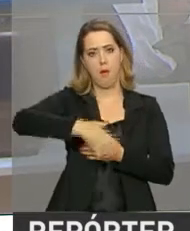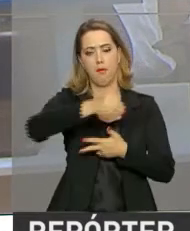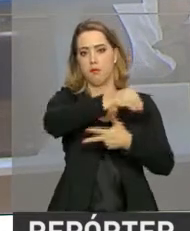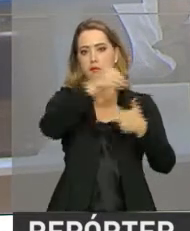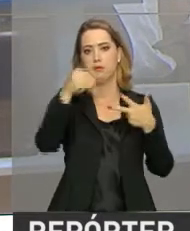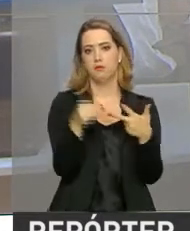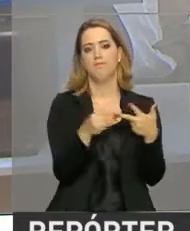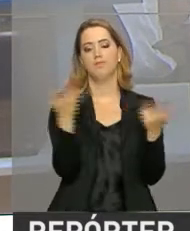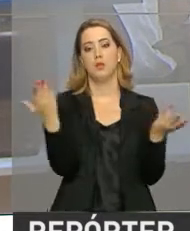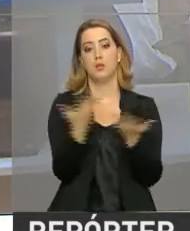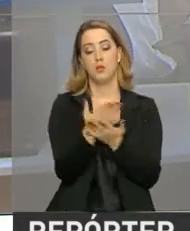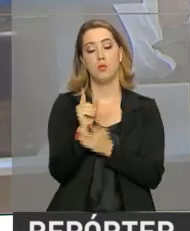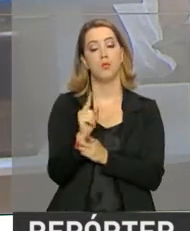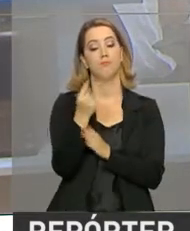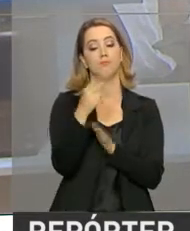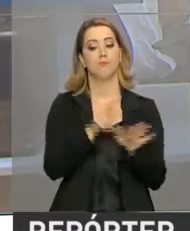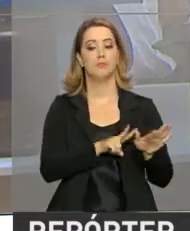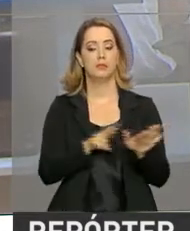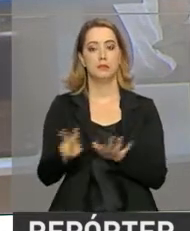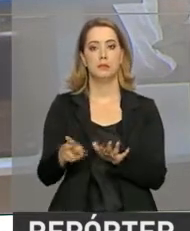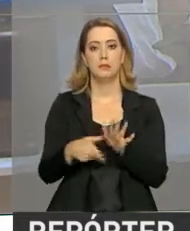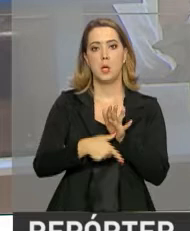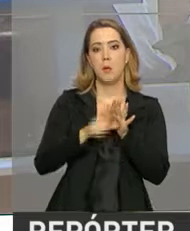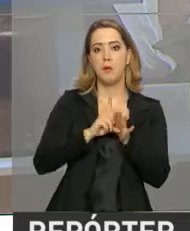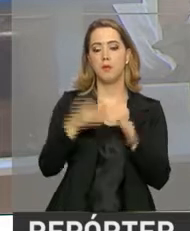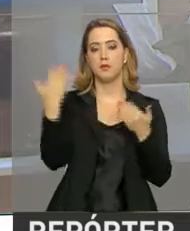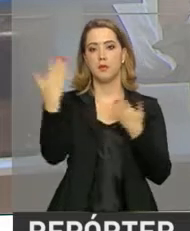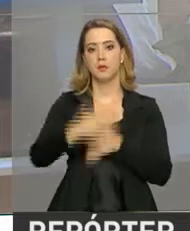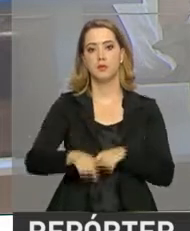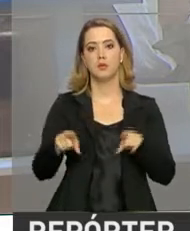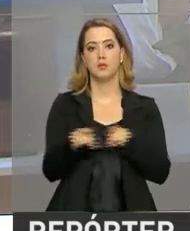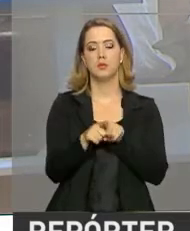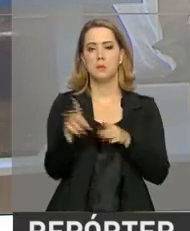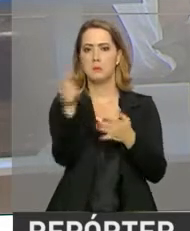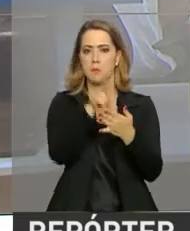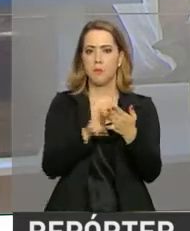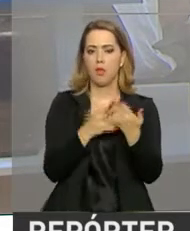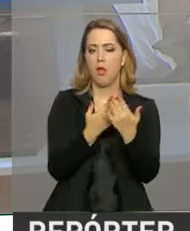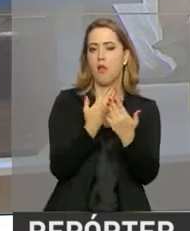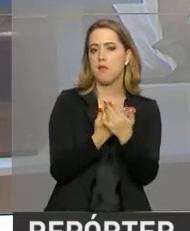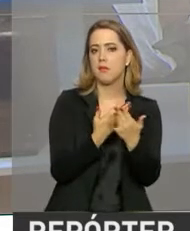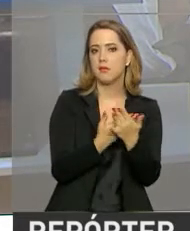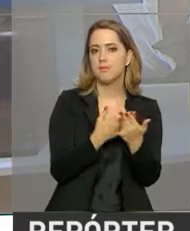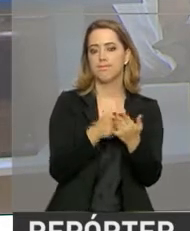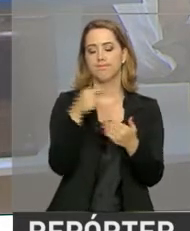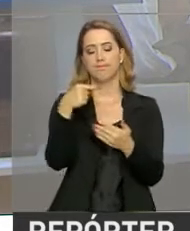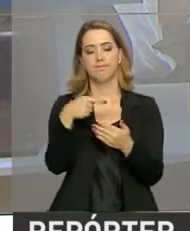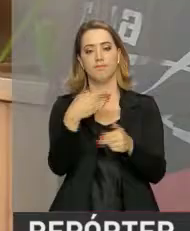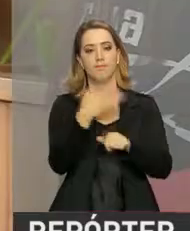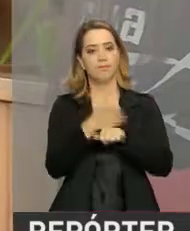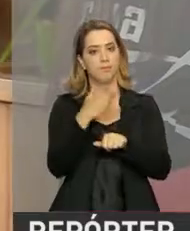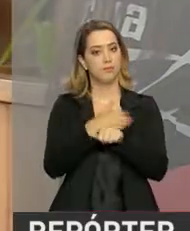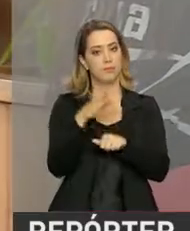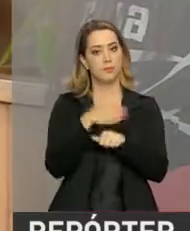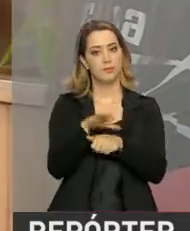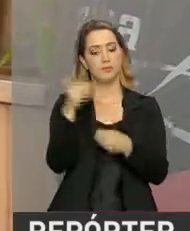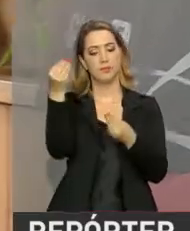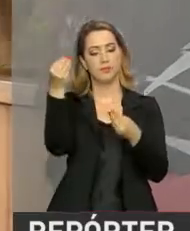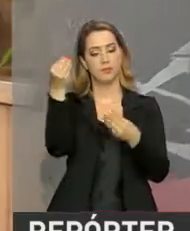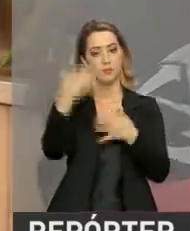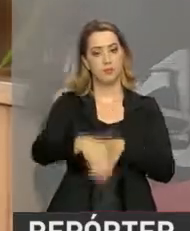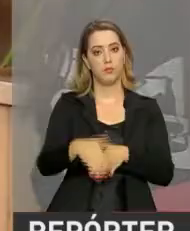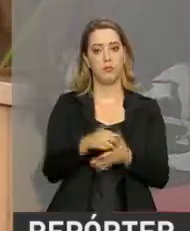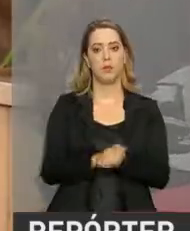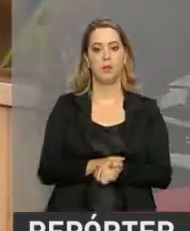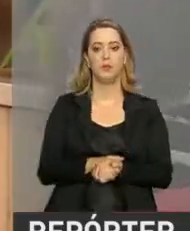aproveitam a última semana antes da prova para revisar o conteúdo e se preparar para o exame o enem